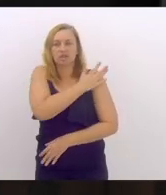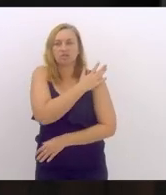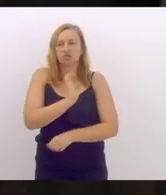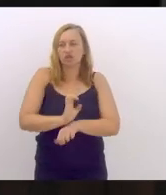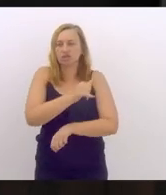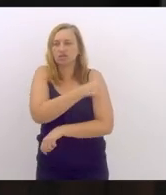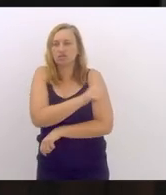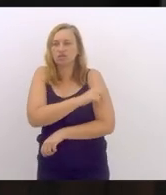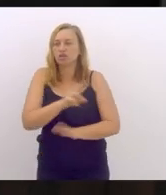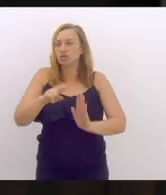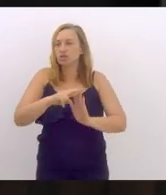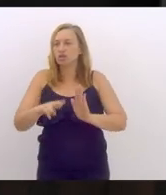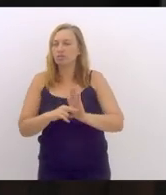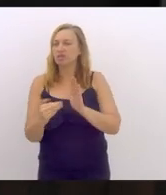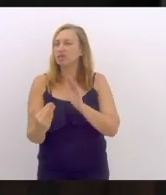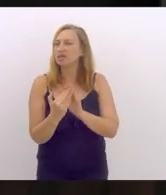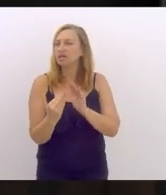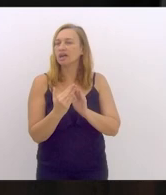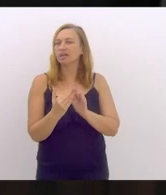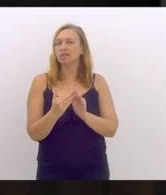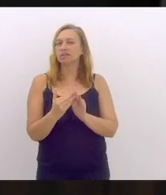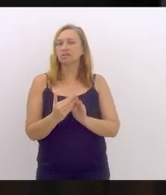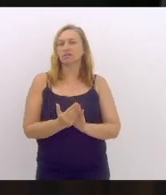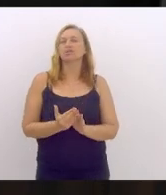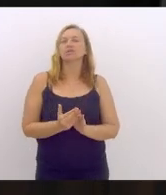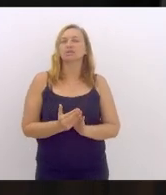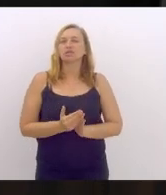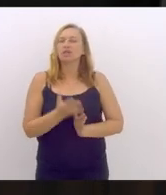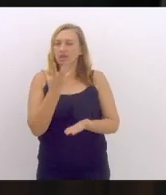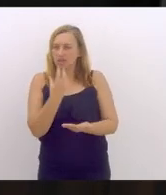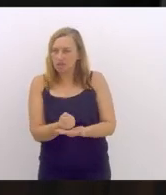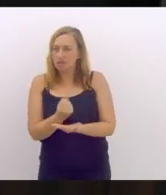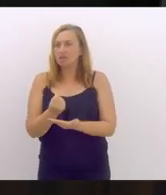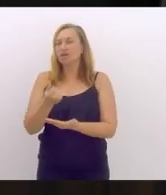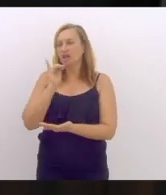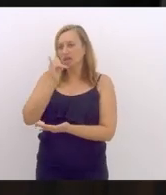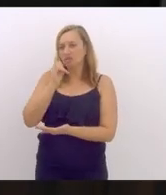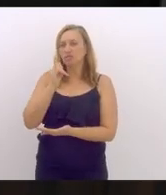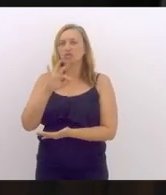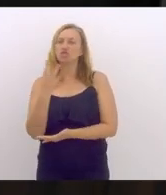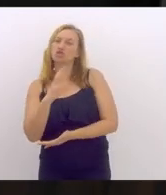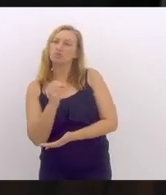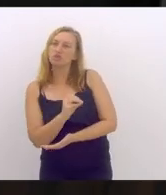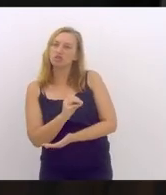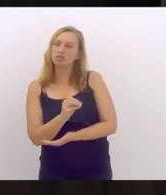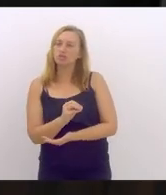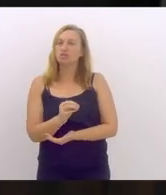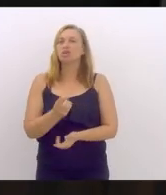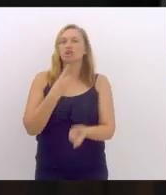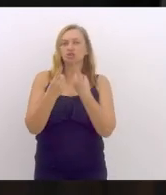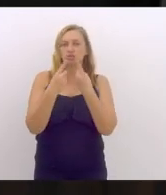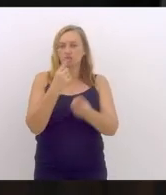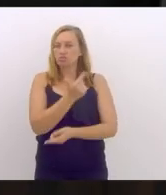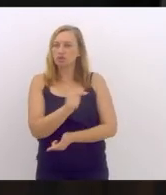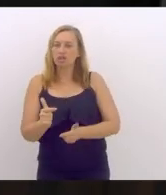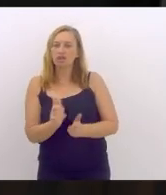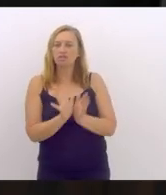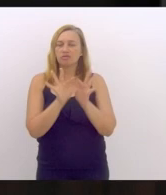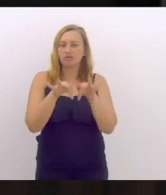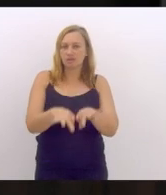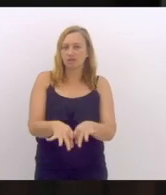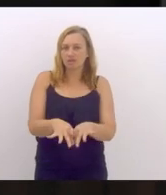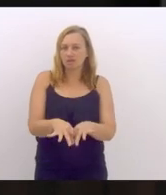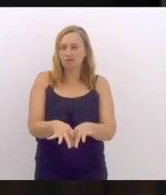Janeiro parecida comissão de normas internas e proposições externas favorável relator Deputado Chico Machado em discussão